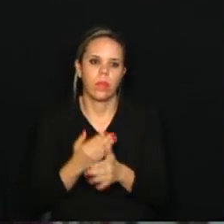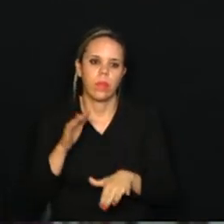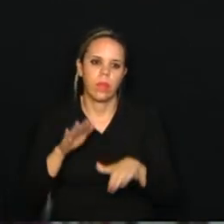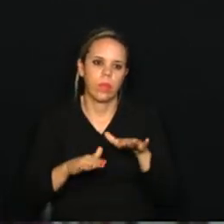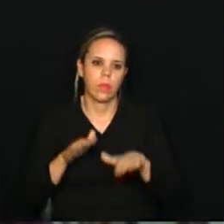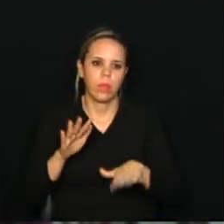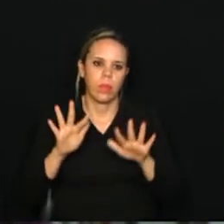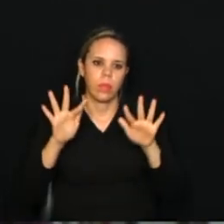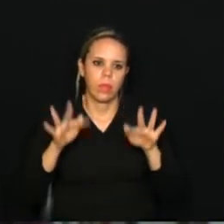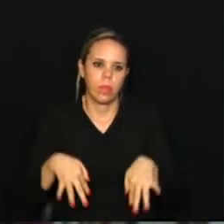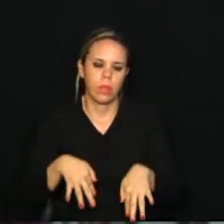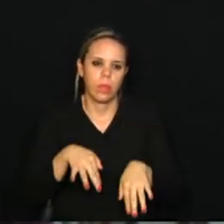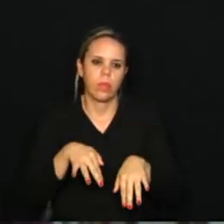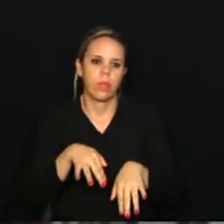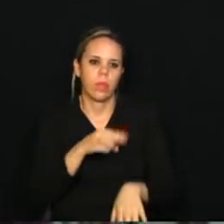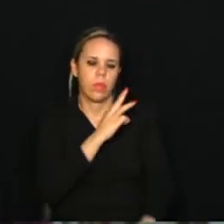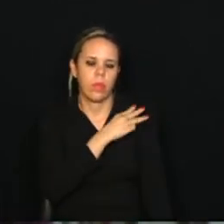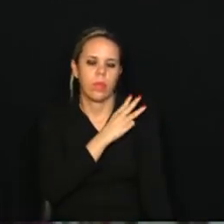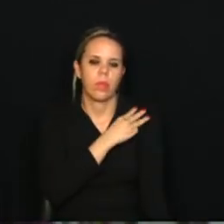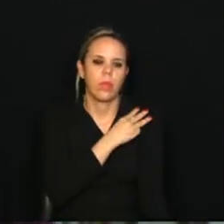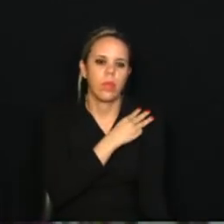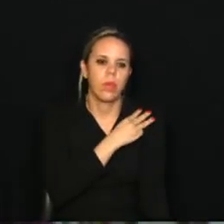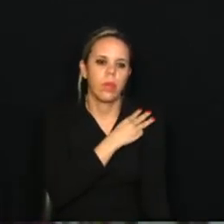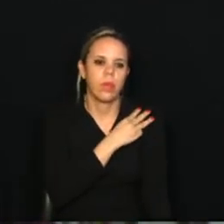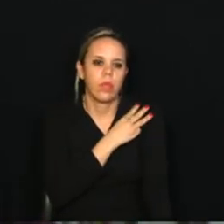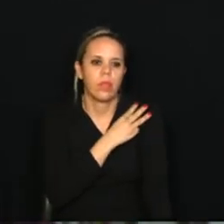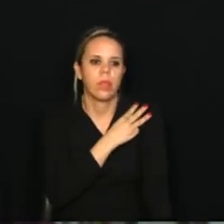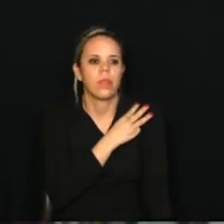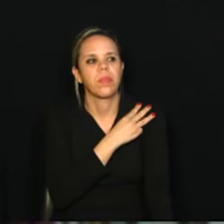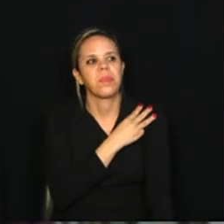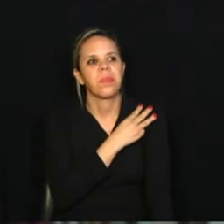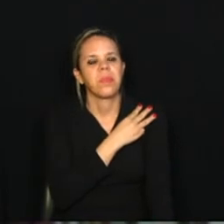do final do ensino médio, né?